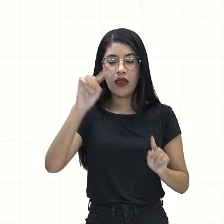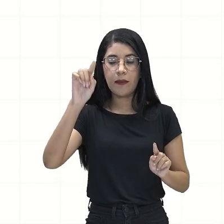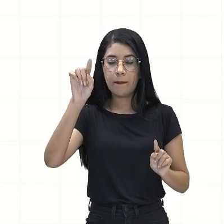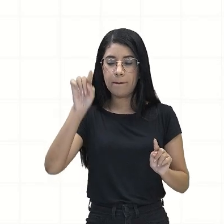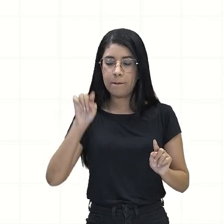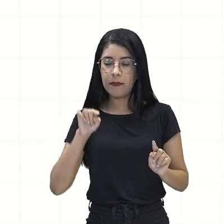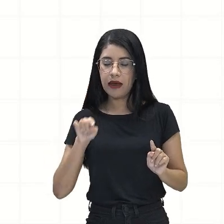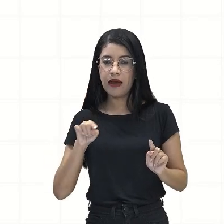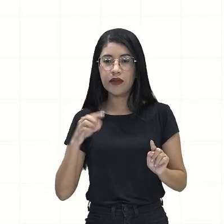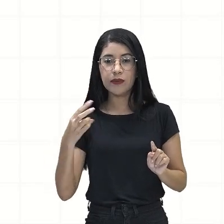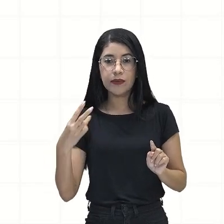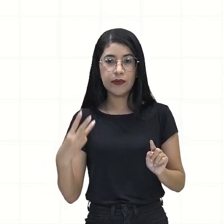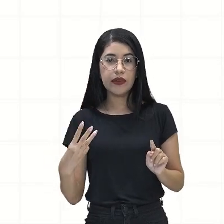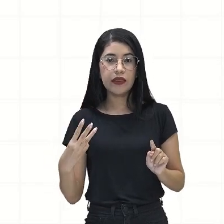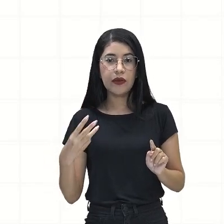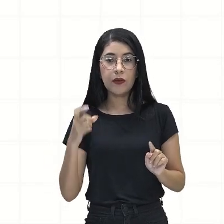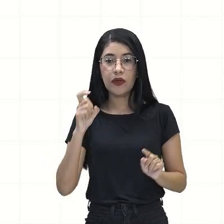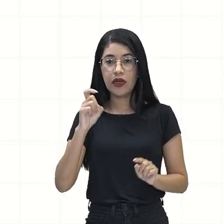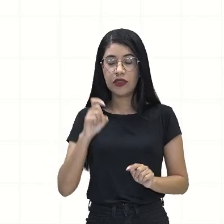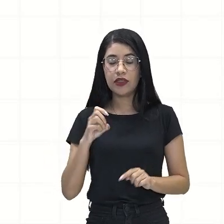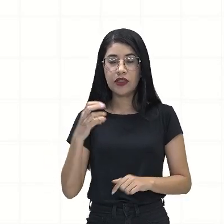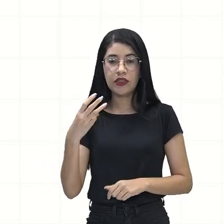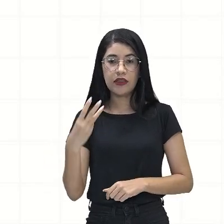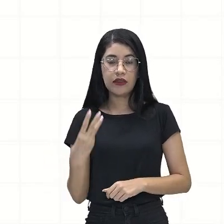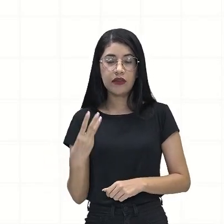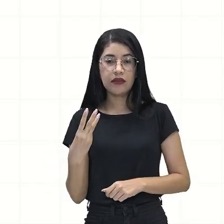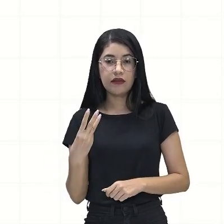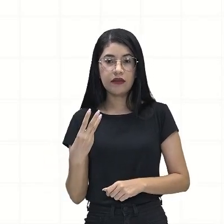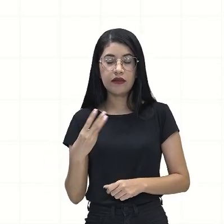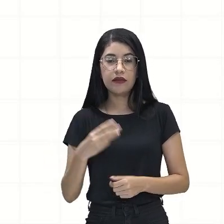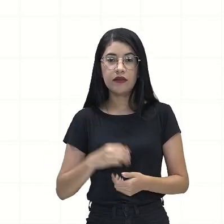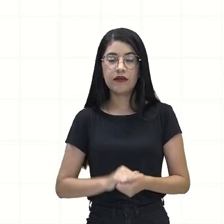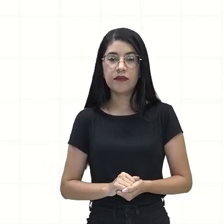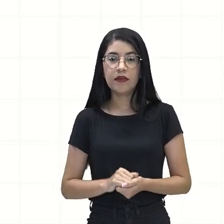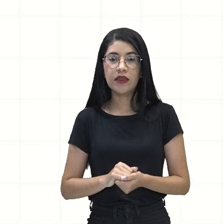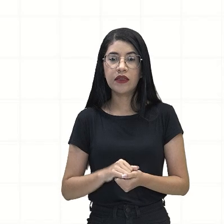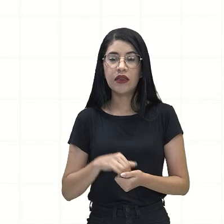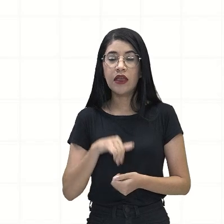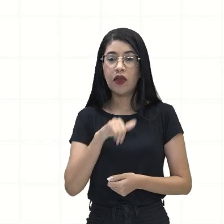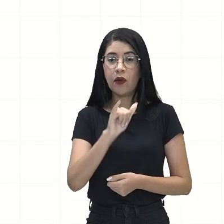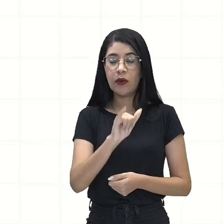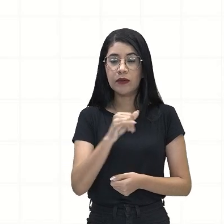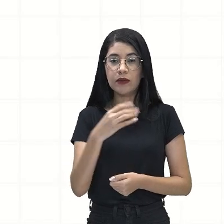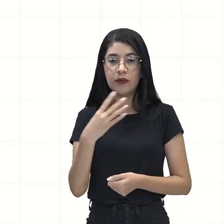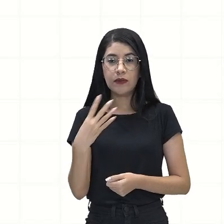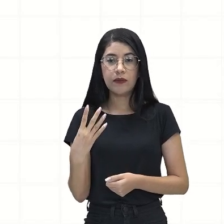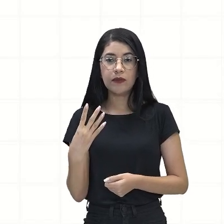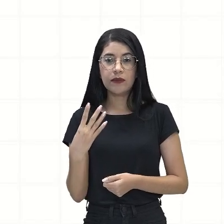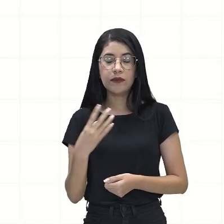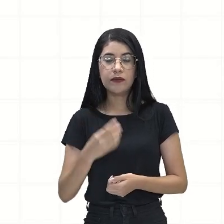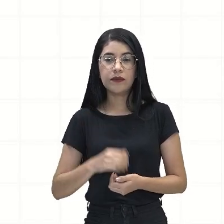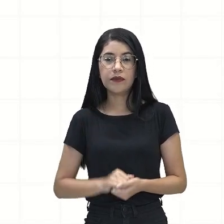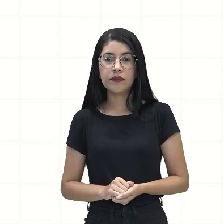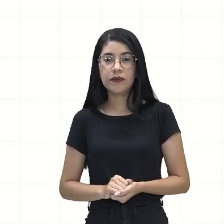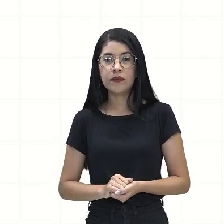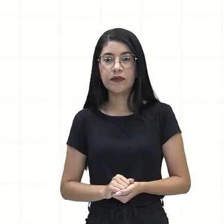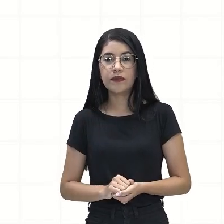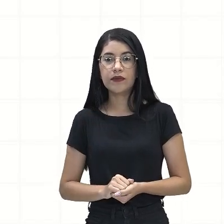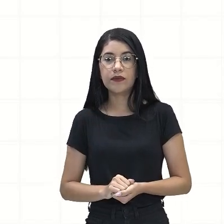Então, o ponto B tem x igual a 3 e o y igual a 4,